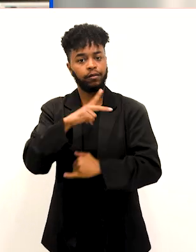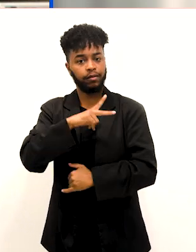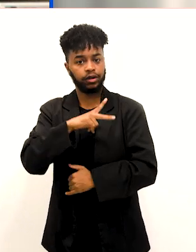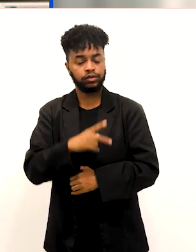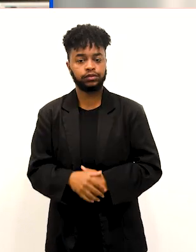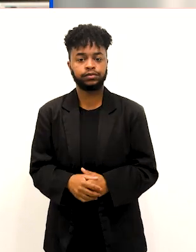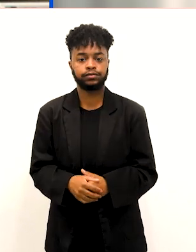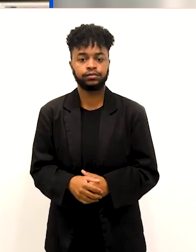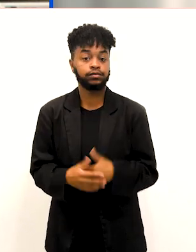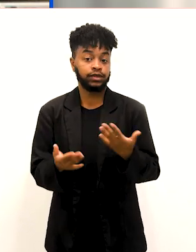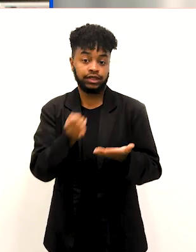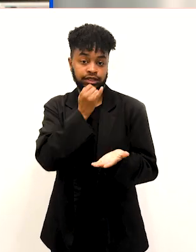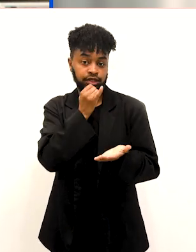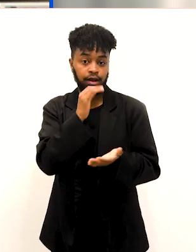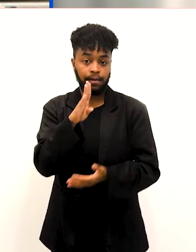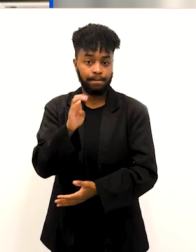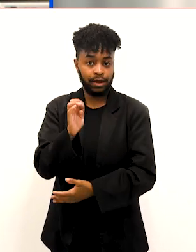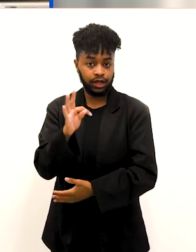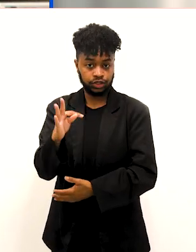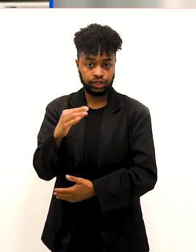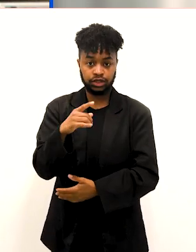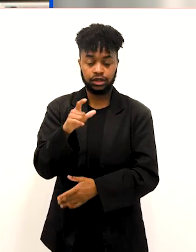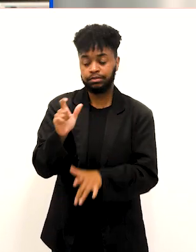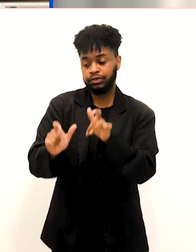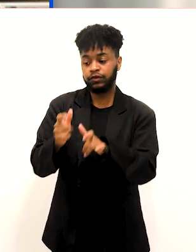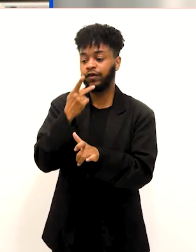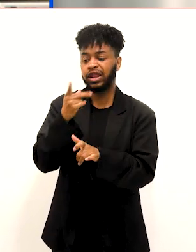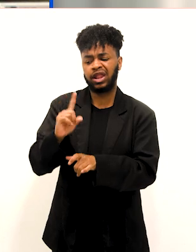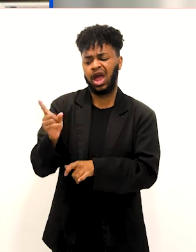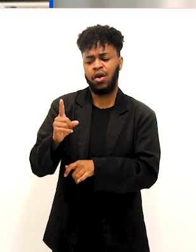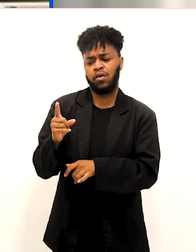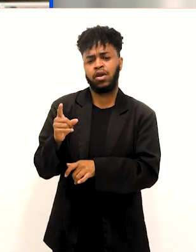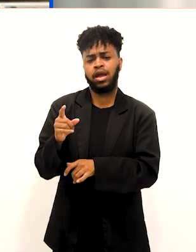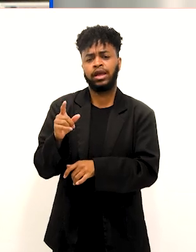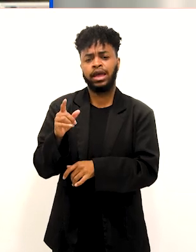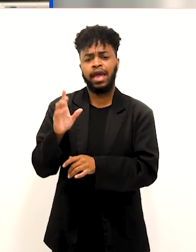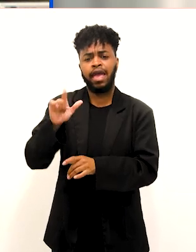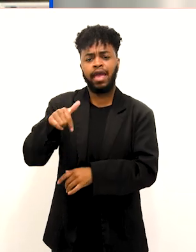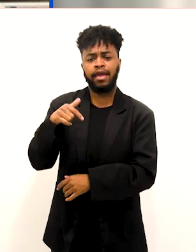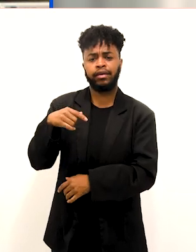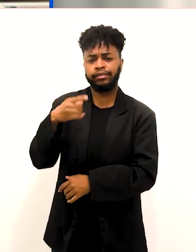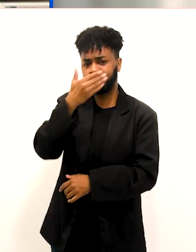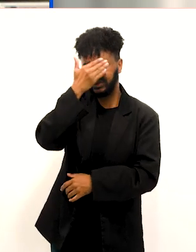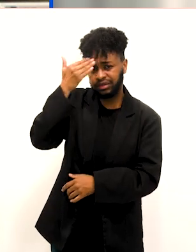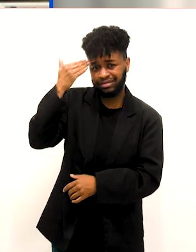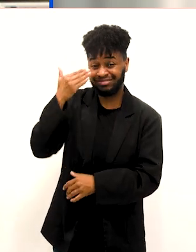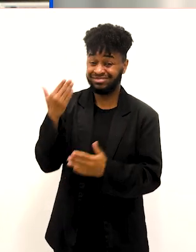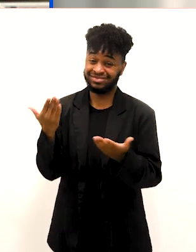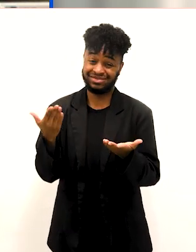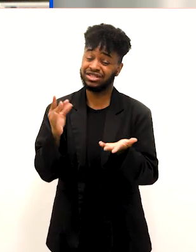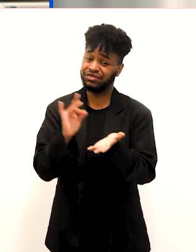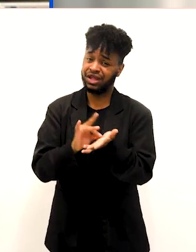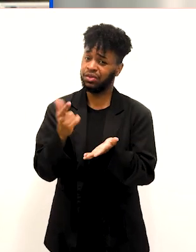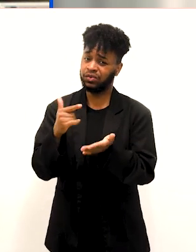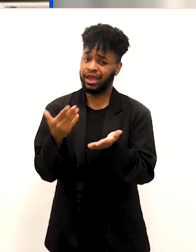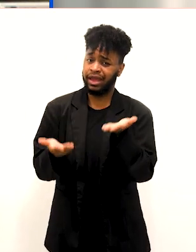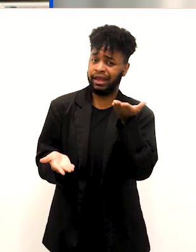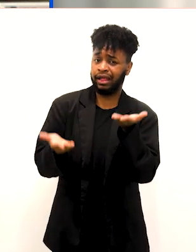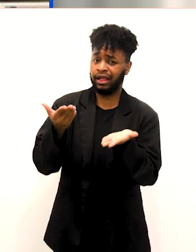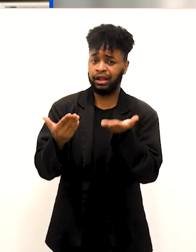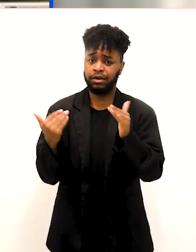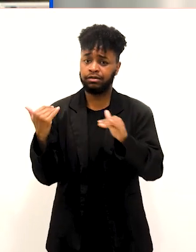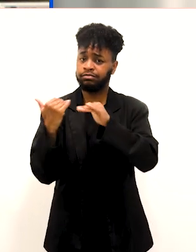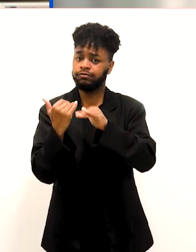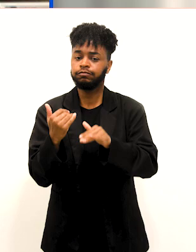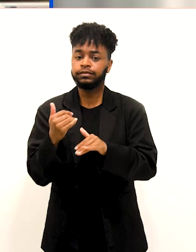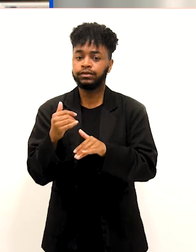de apostas, por exemplo, tem gente que condena, não, imagina, você está falando de apostas, é o nosso lazer. Não é equilibrada a